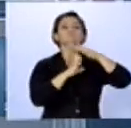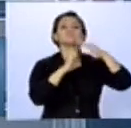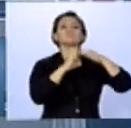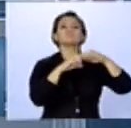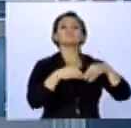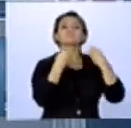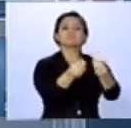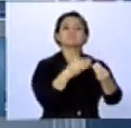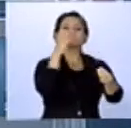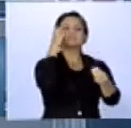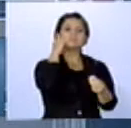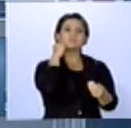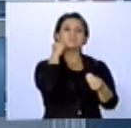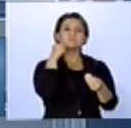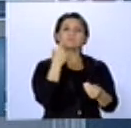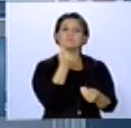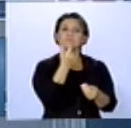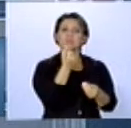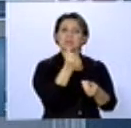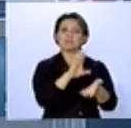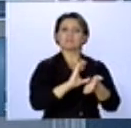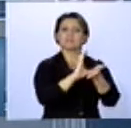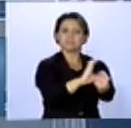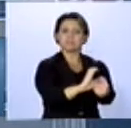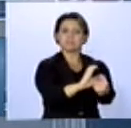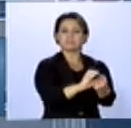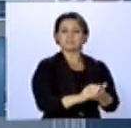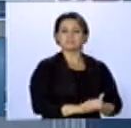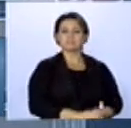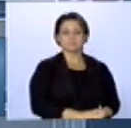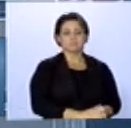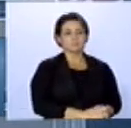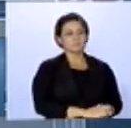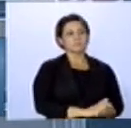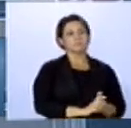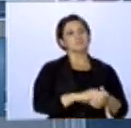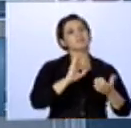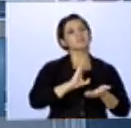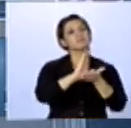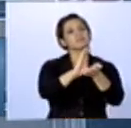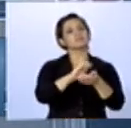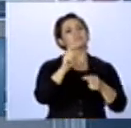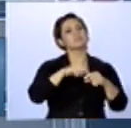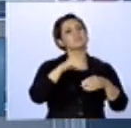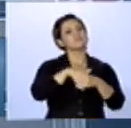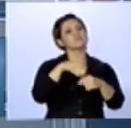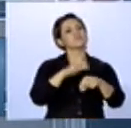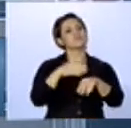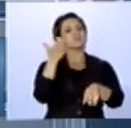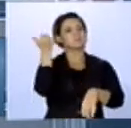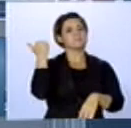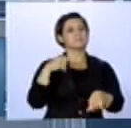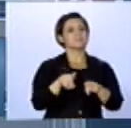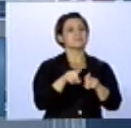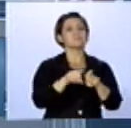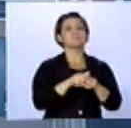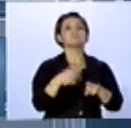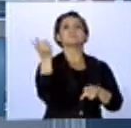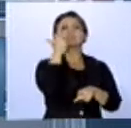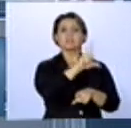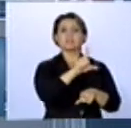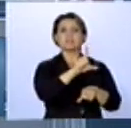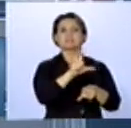que doaram grandes quantias em eleições passadas elas receberam os 33